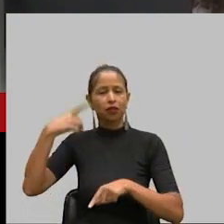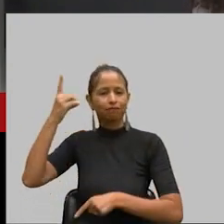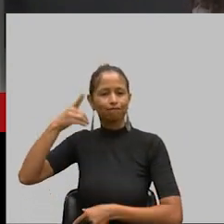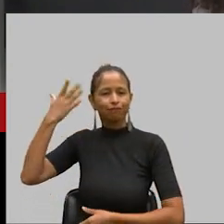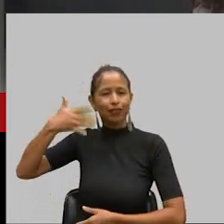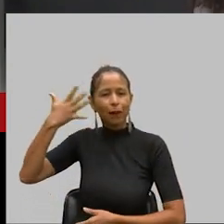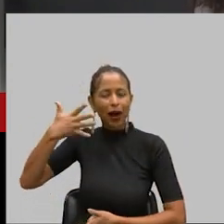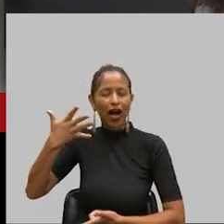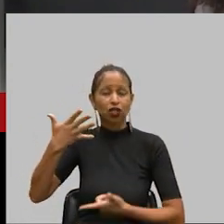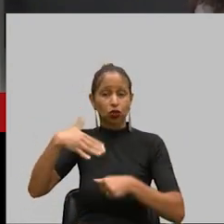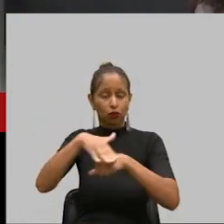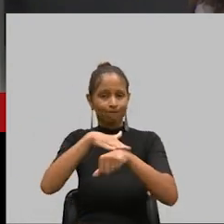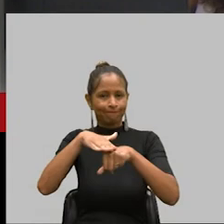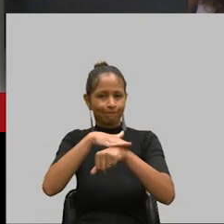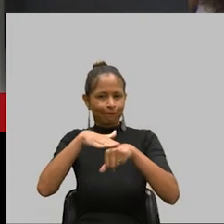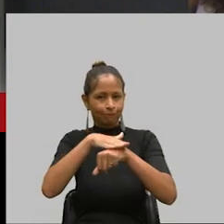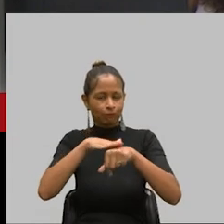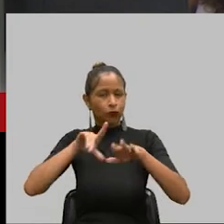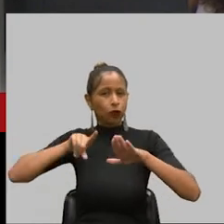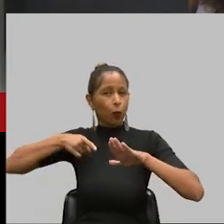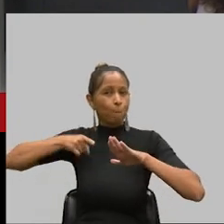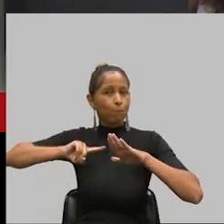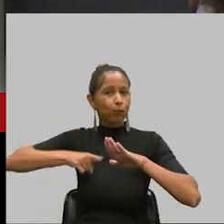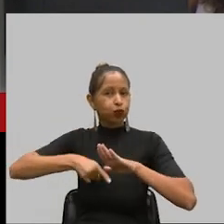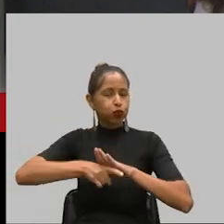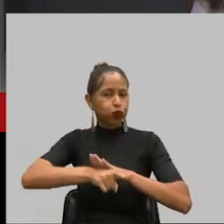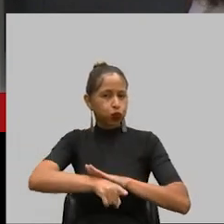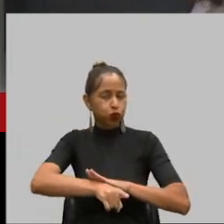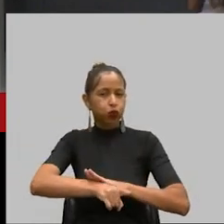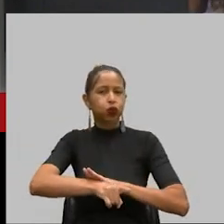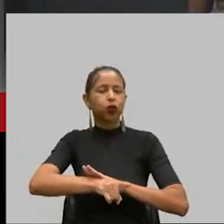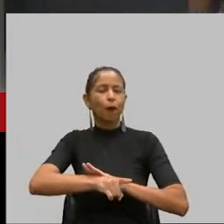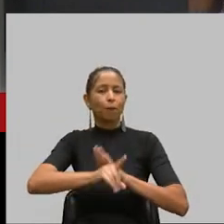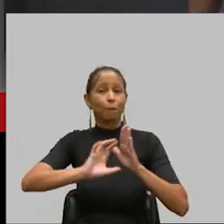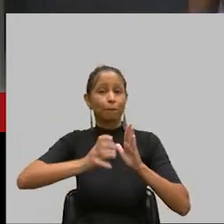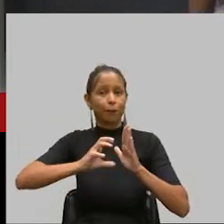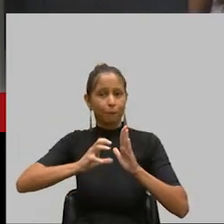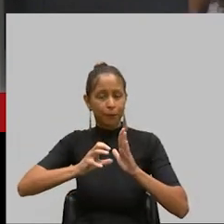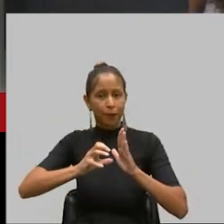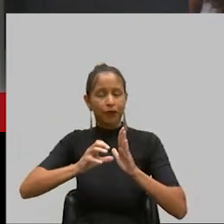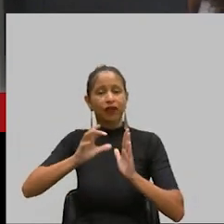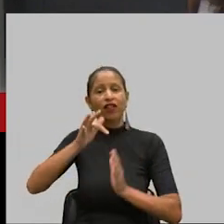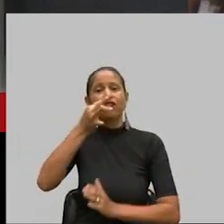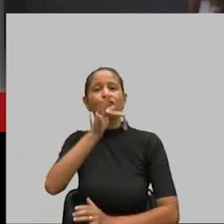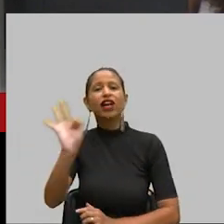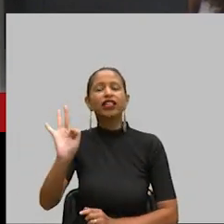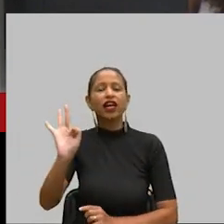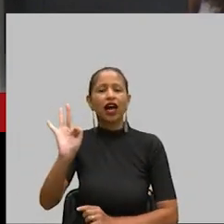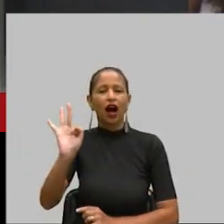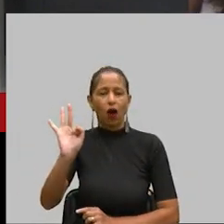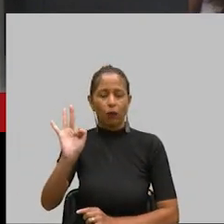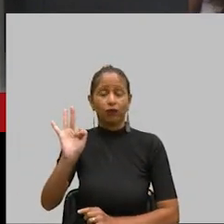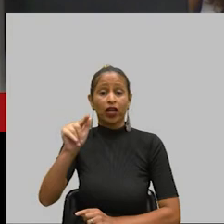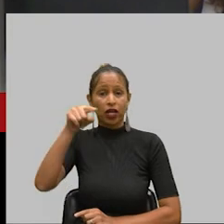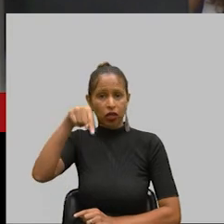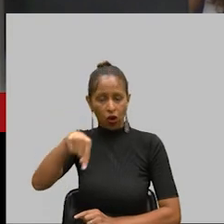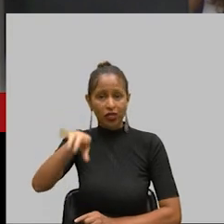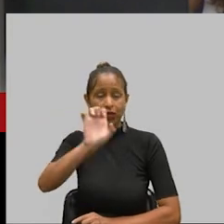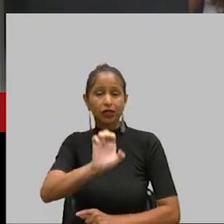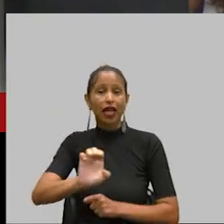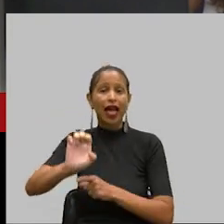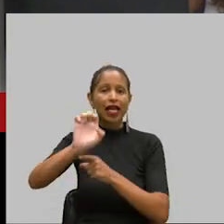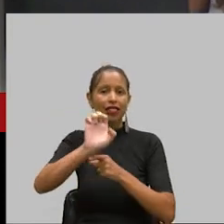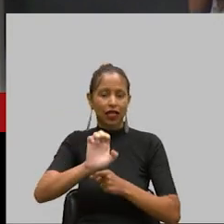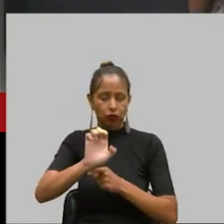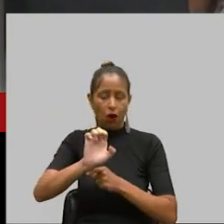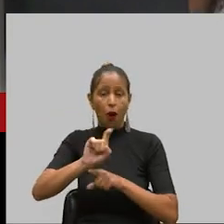né que será aprofundado no Parlamento Federal e estamos aqui no Estadual